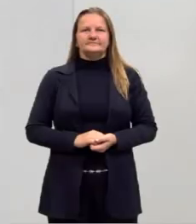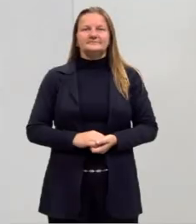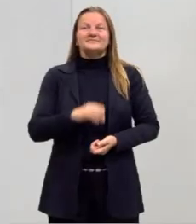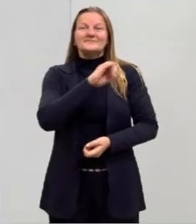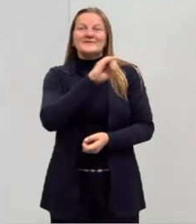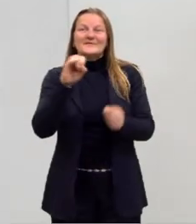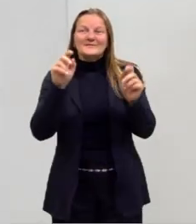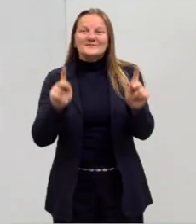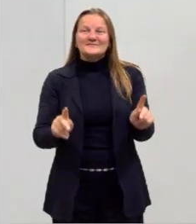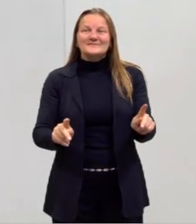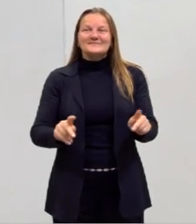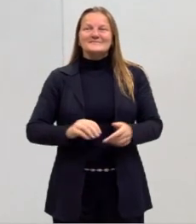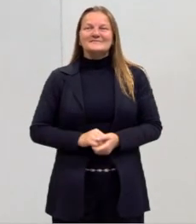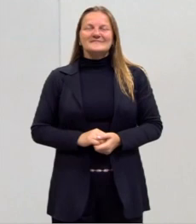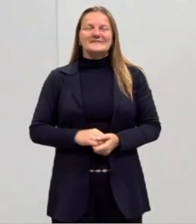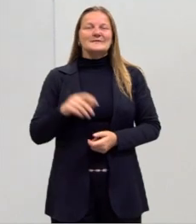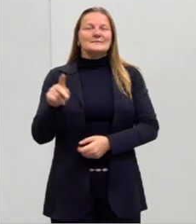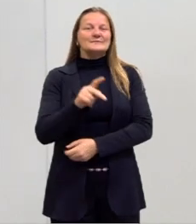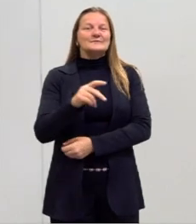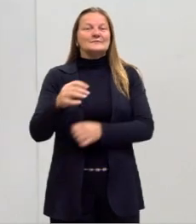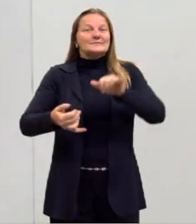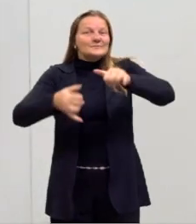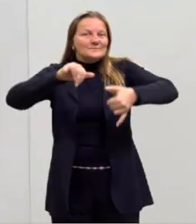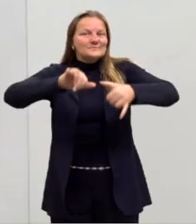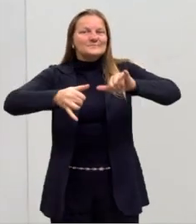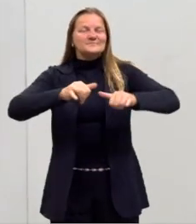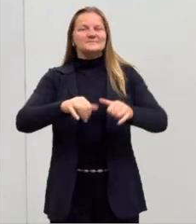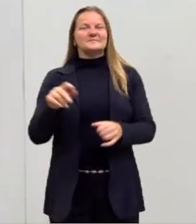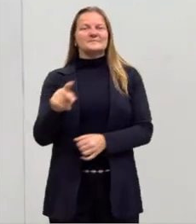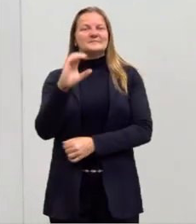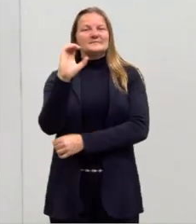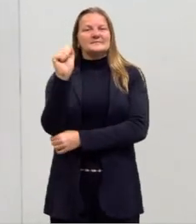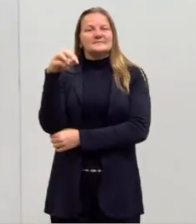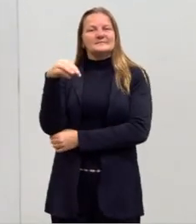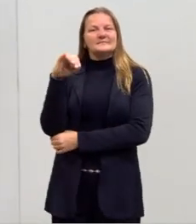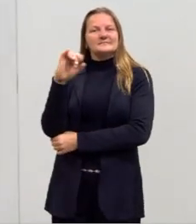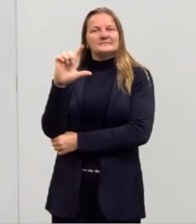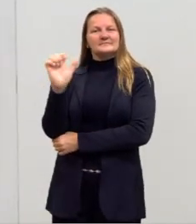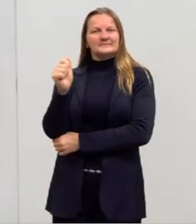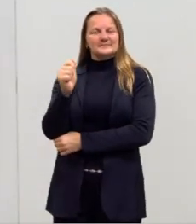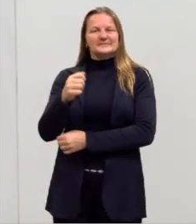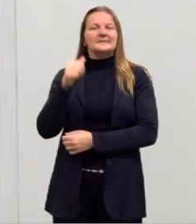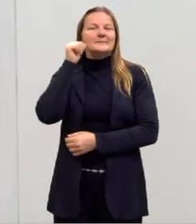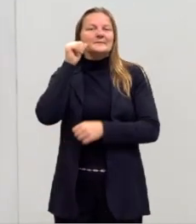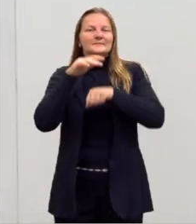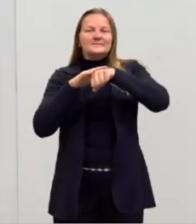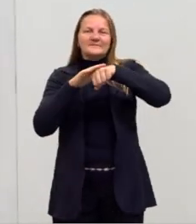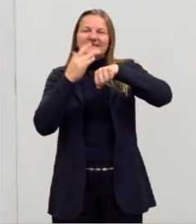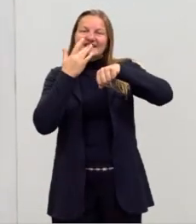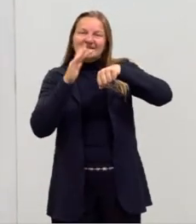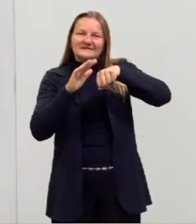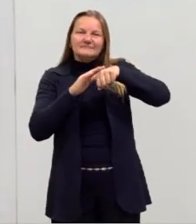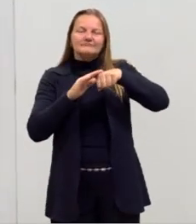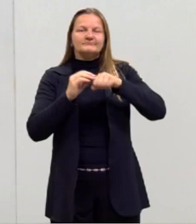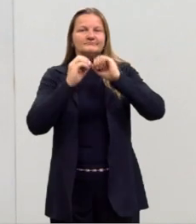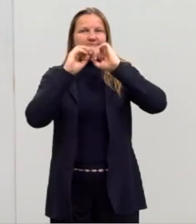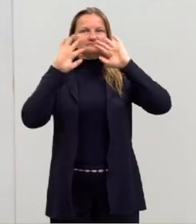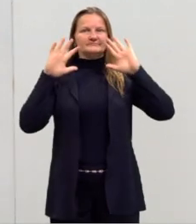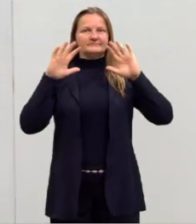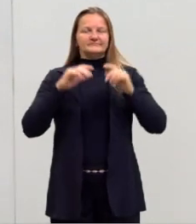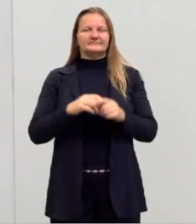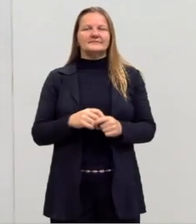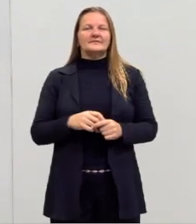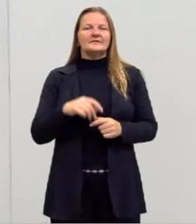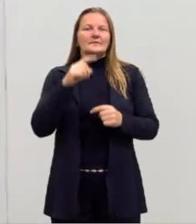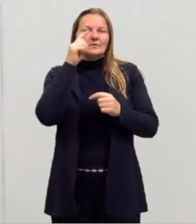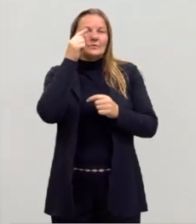o Olá pessoal eu sou professora de química sobre fessora Camila grandini uma mulher branca de pele clara